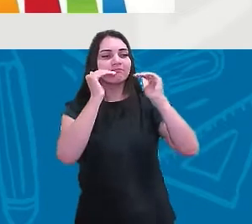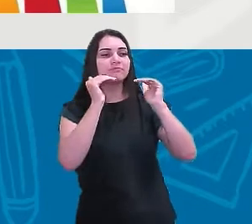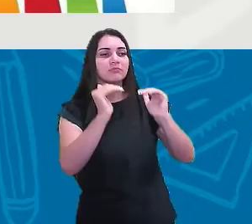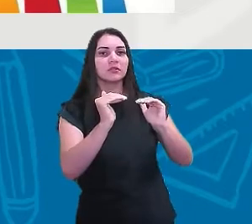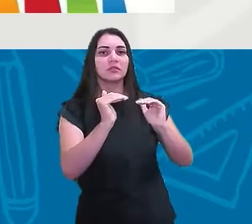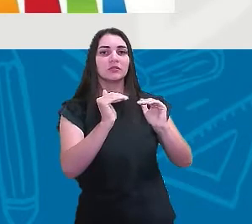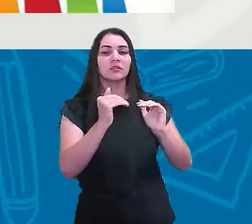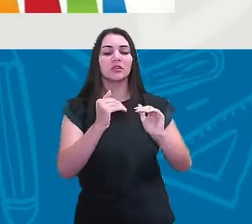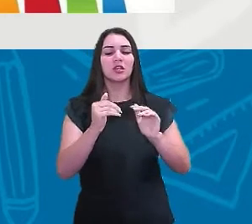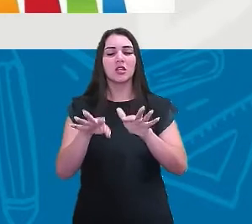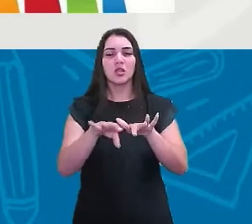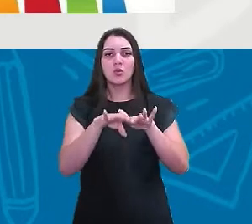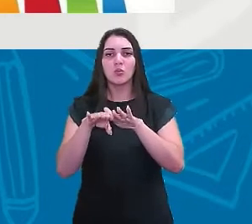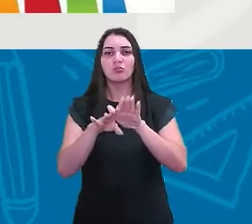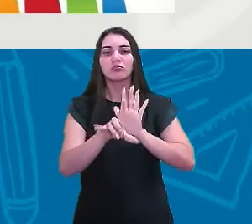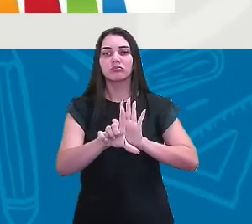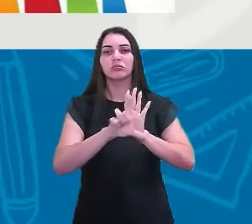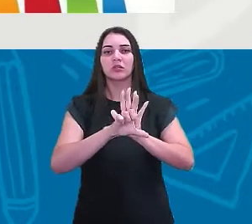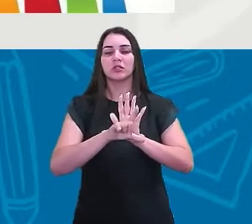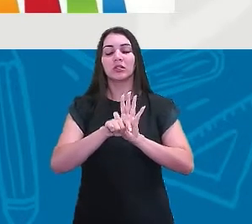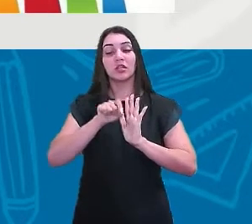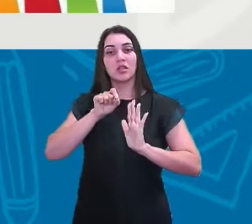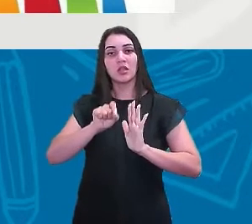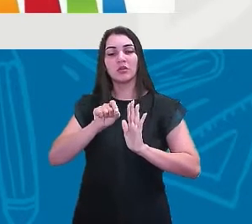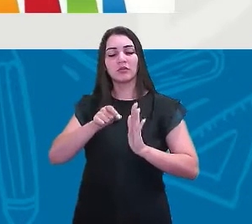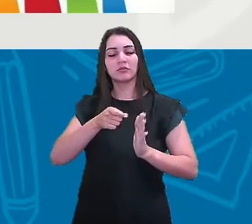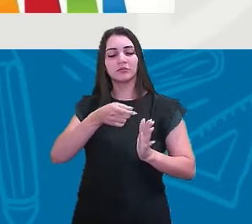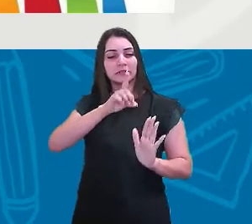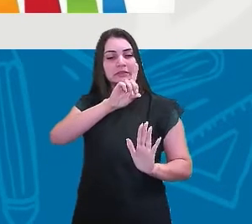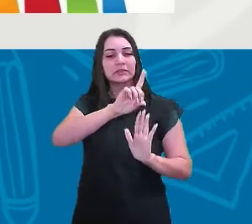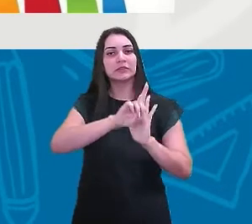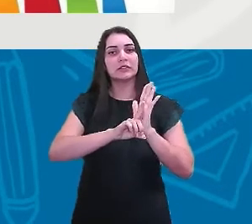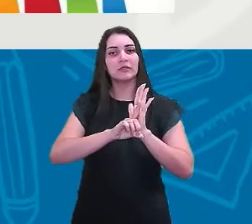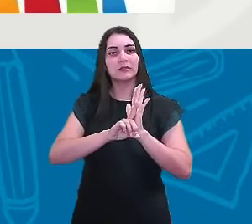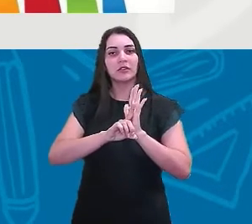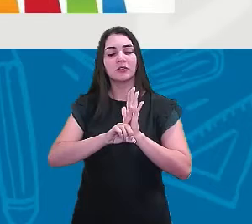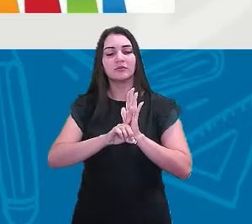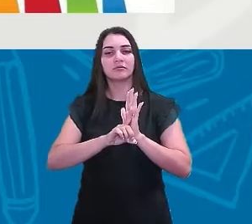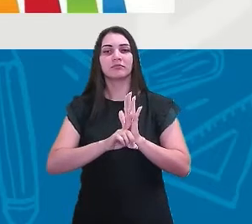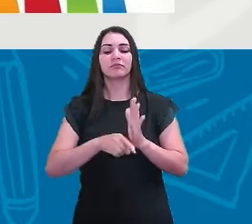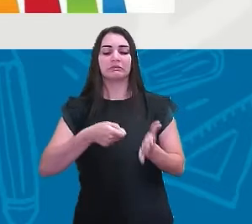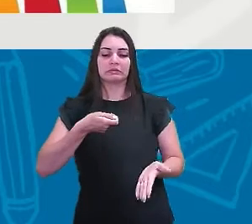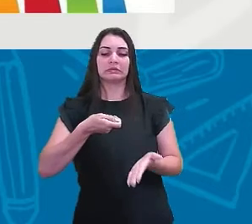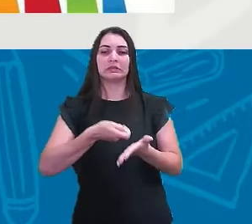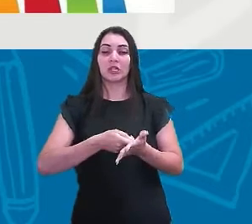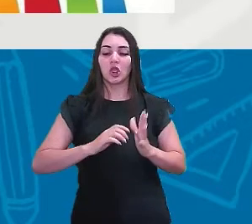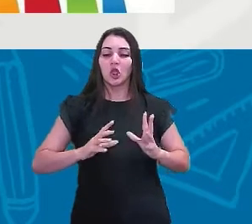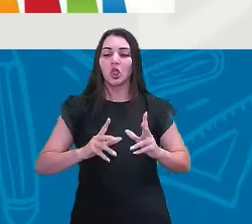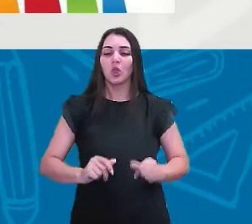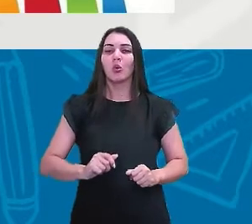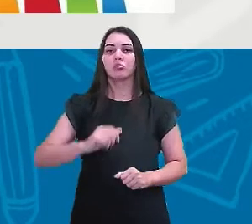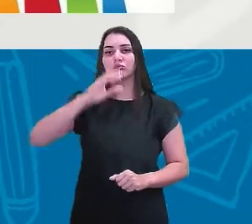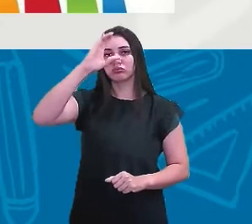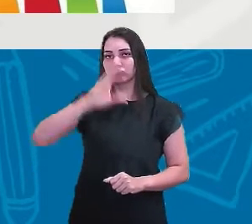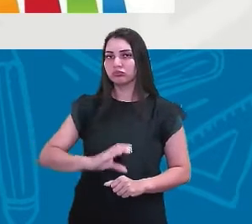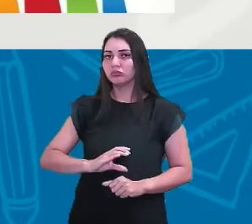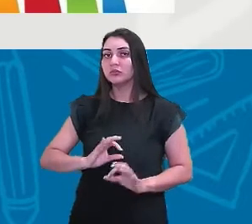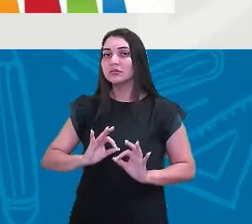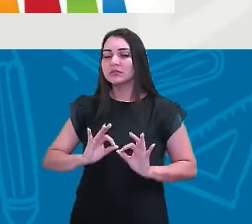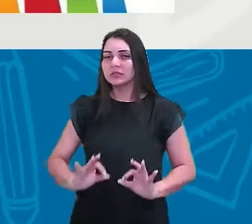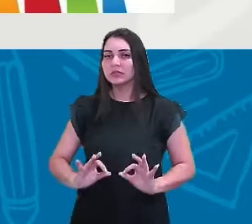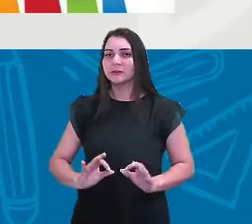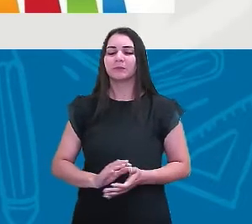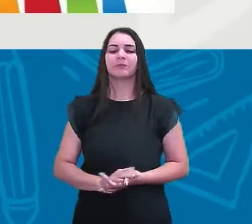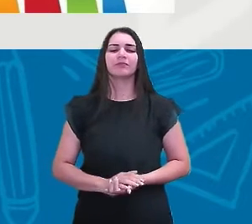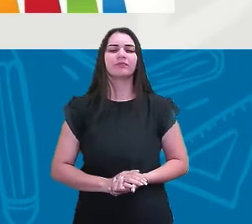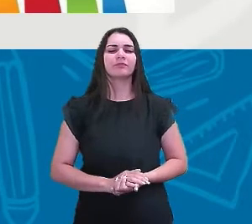a lei. Isso é dever e é direito de todo cidadão. Tá certo? Seguindo para a